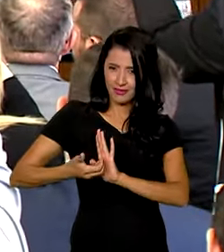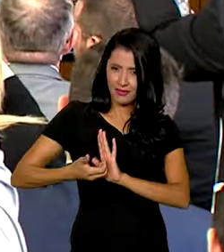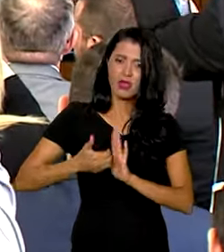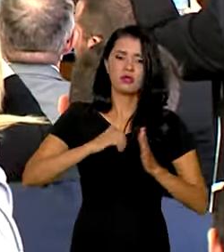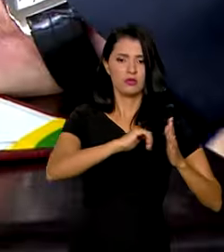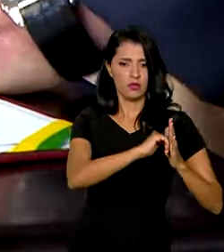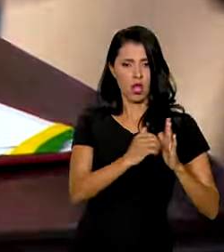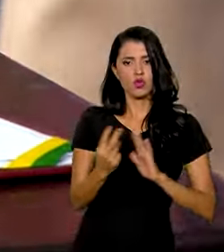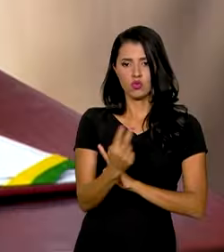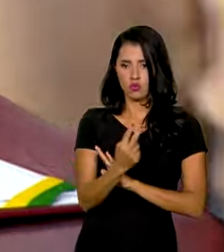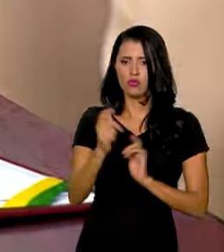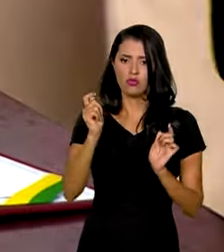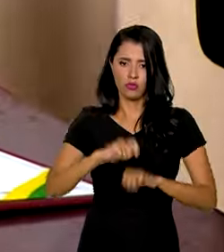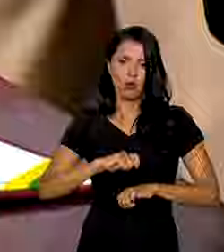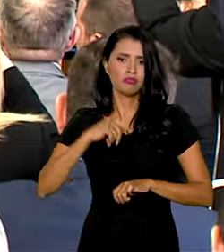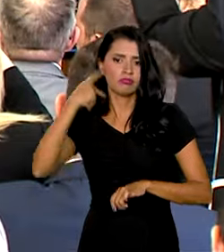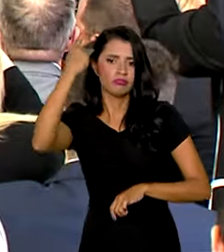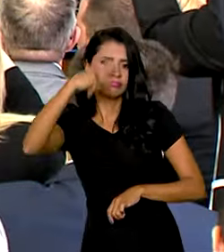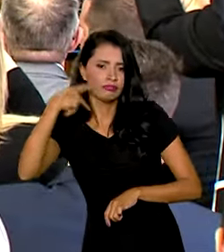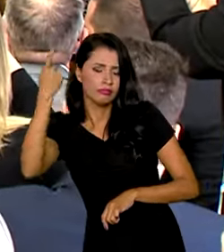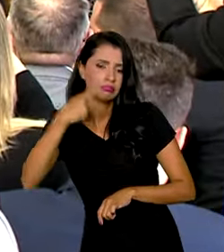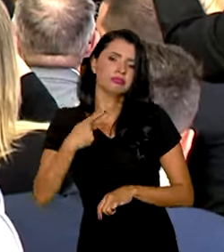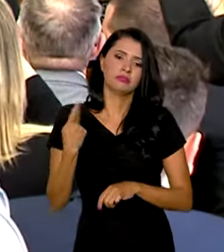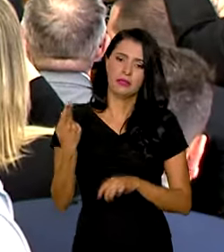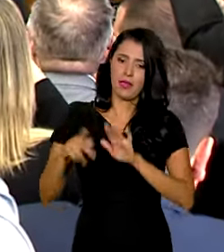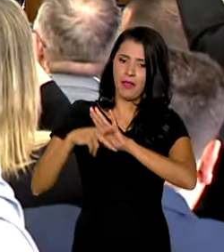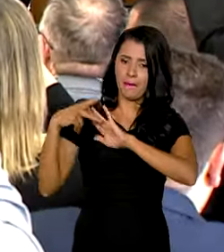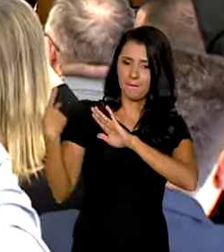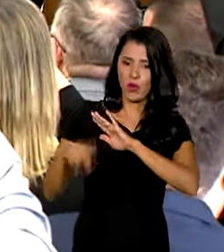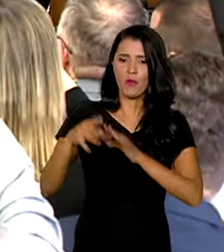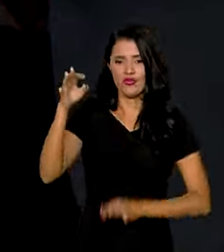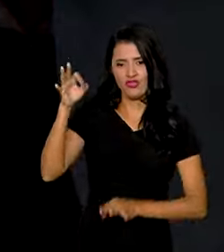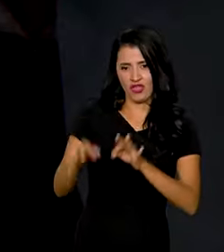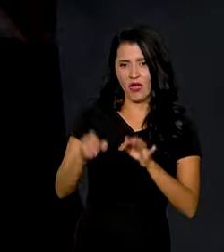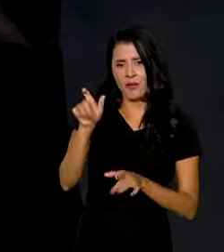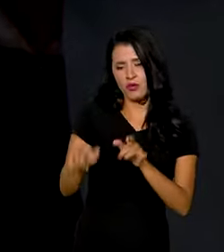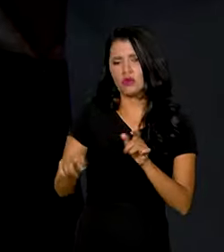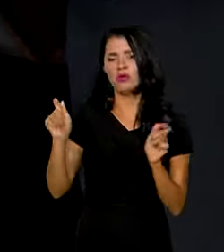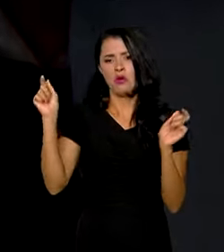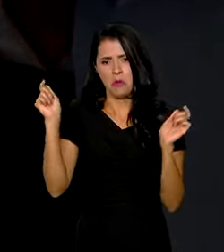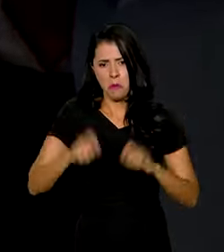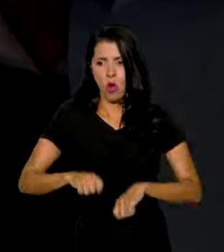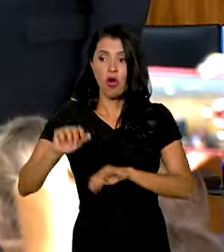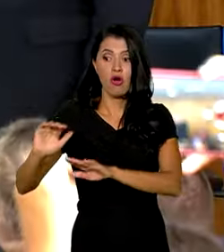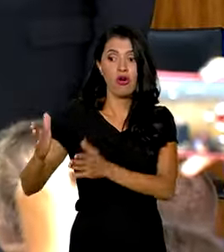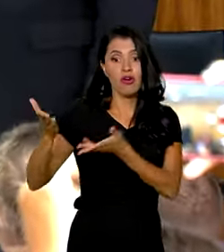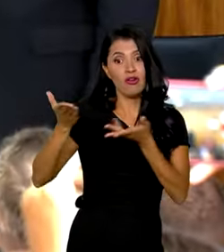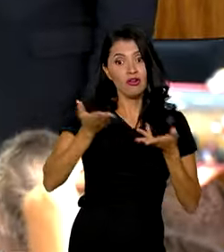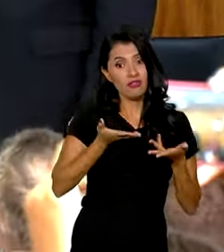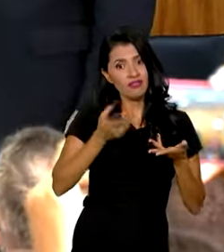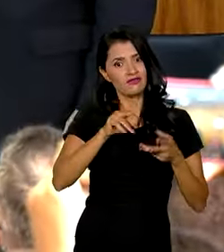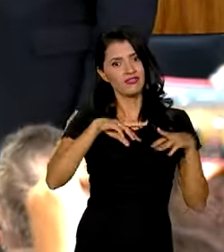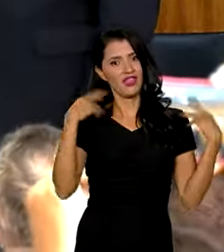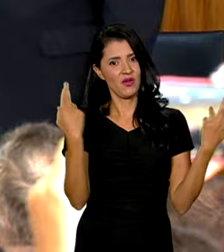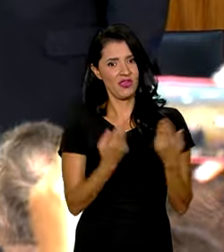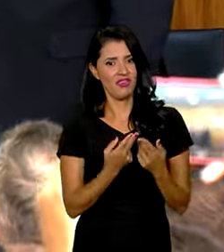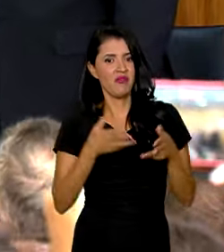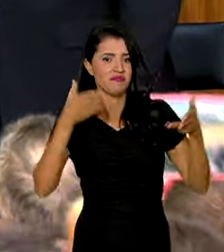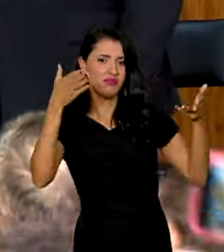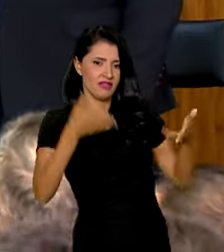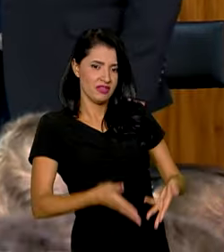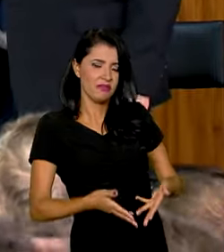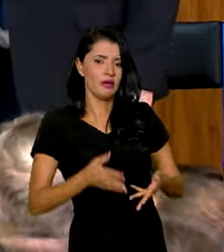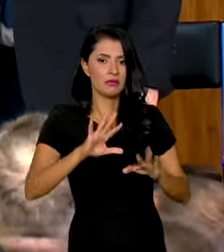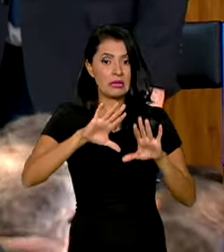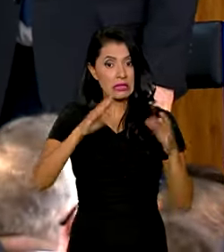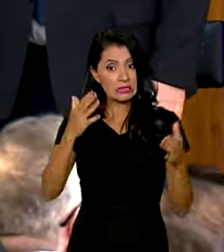e do Senado, parlamentares e integrantes do Judiciário podem ser convidados para as reuniões. As